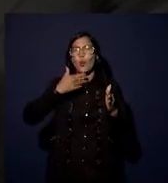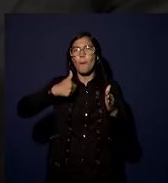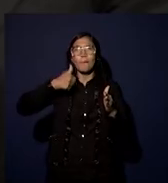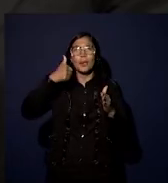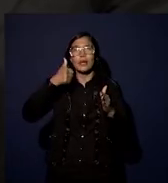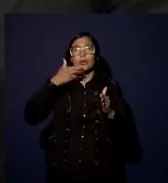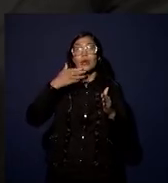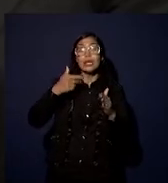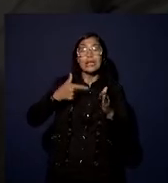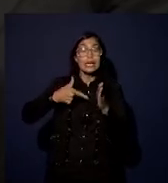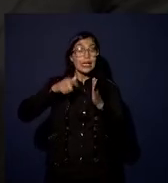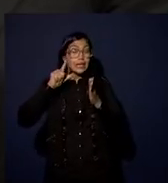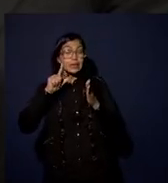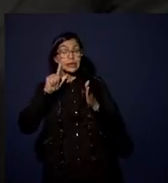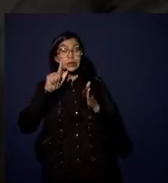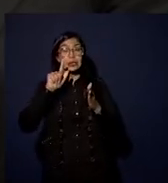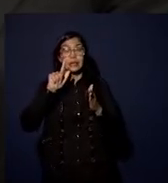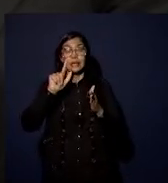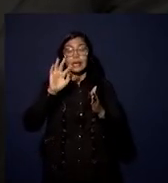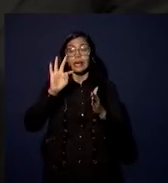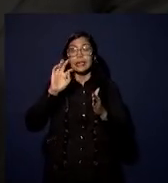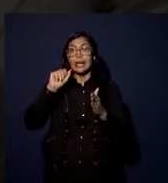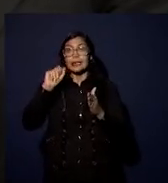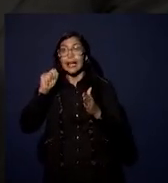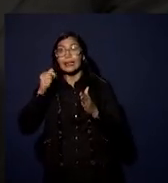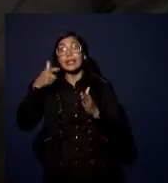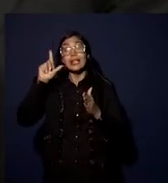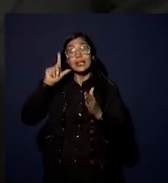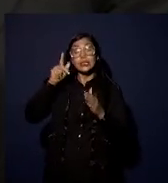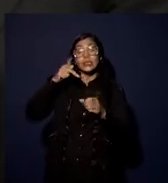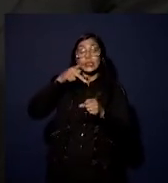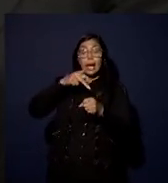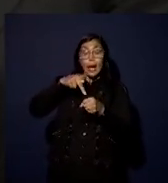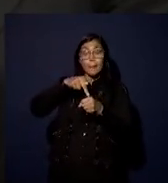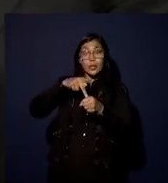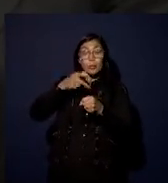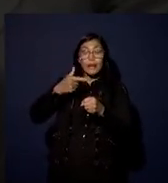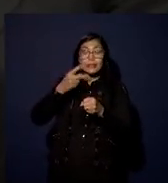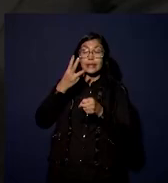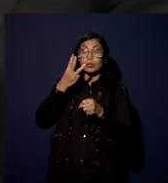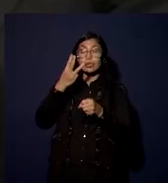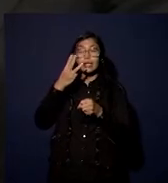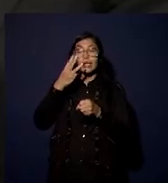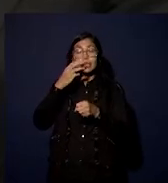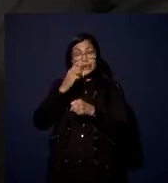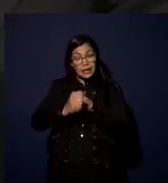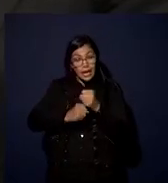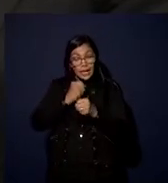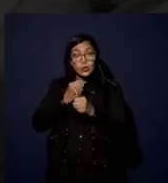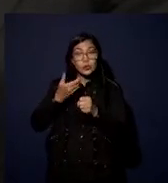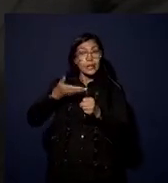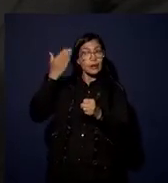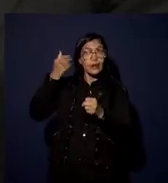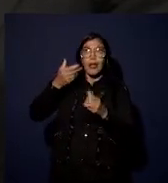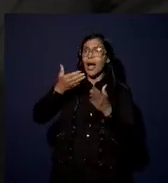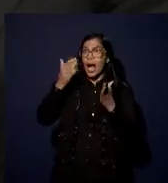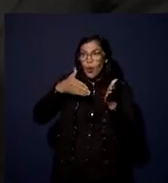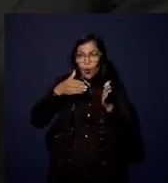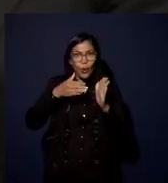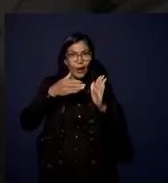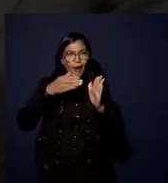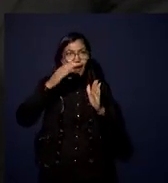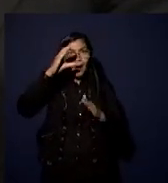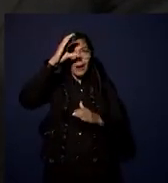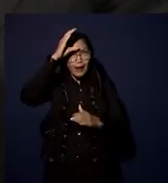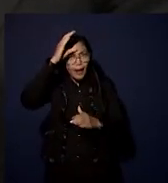tag que tínhamos um único cliente que era Petrobras no início há três anos atrás já temos uma dezena de clientes né